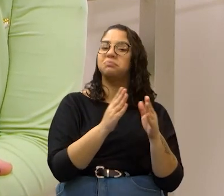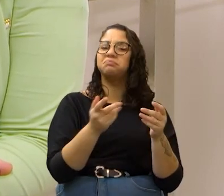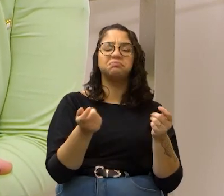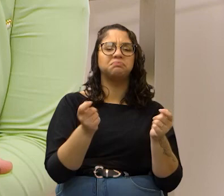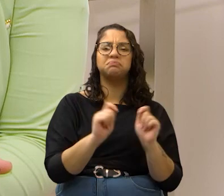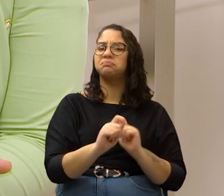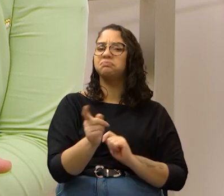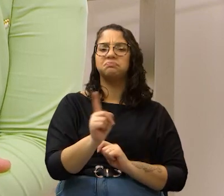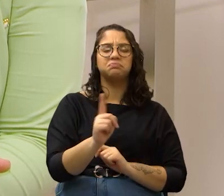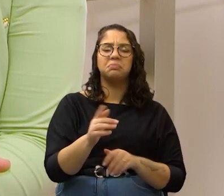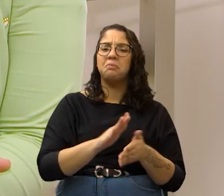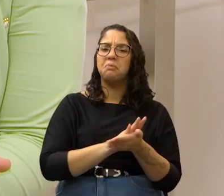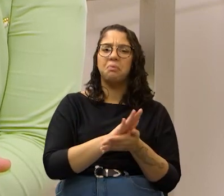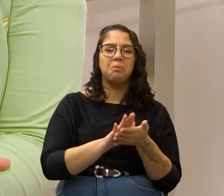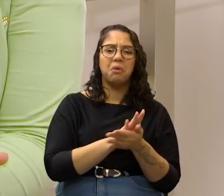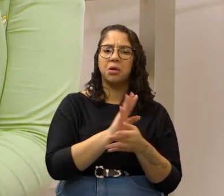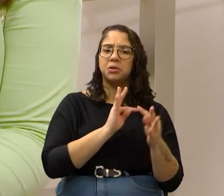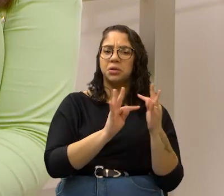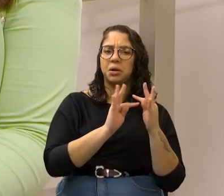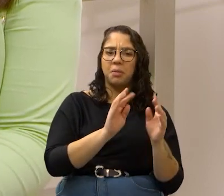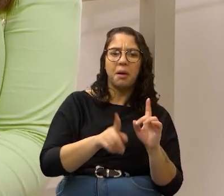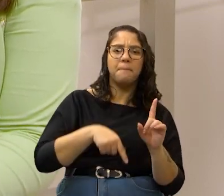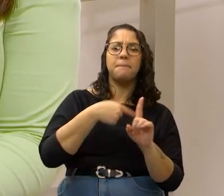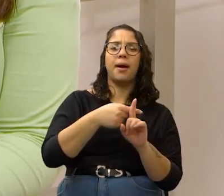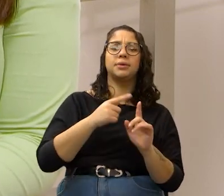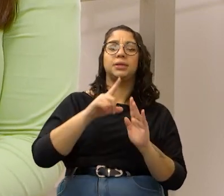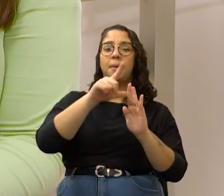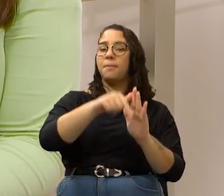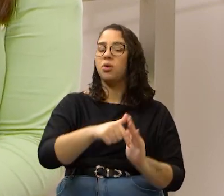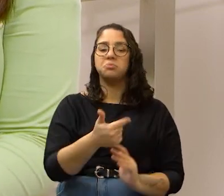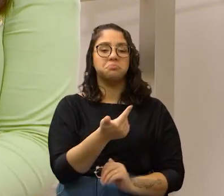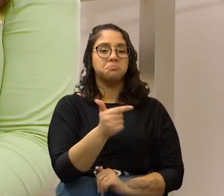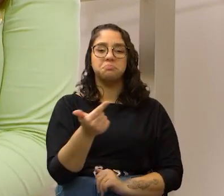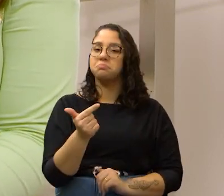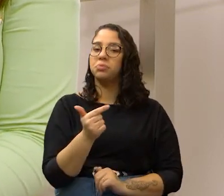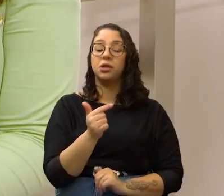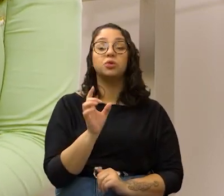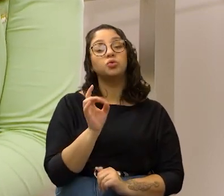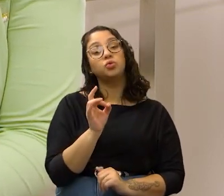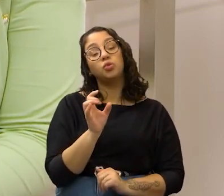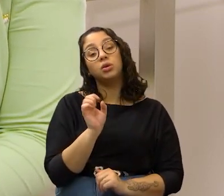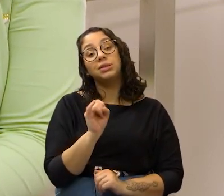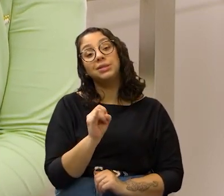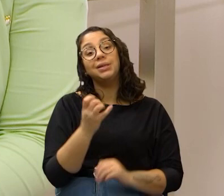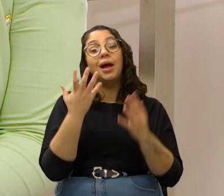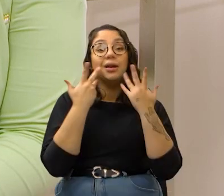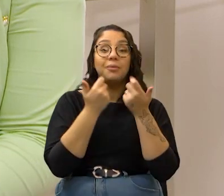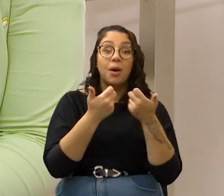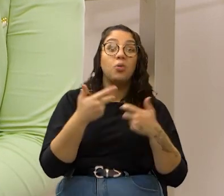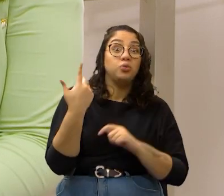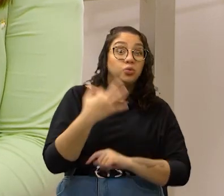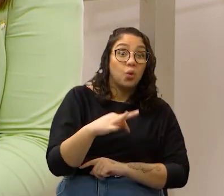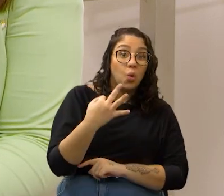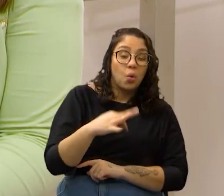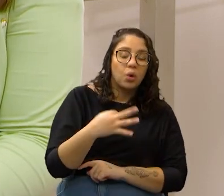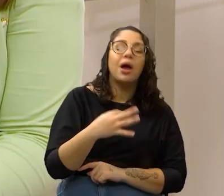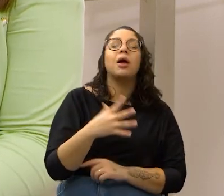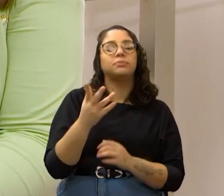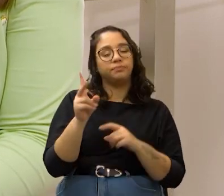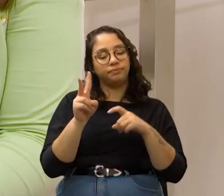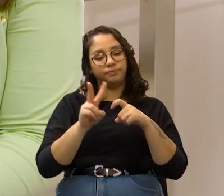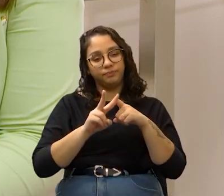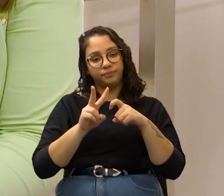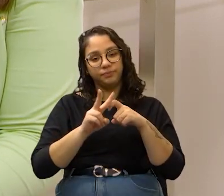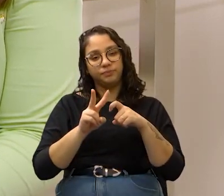casa, e aí não há necessidade de nenhum tratamento adicional no pós-operatório, a não ser que o animal esteja com muita dor.